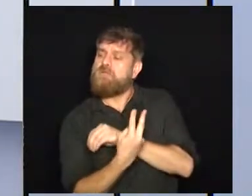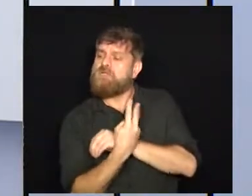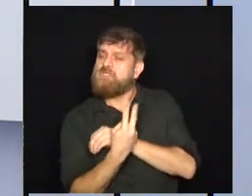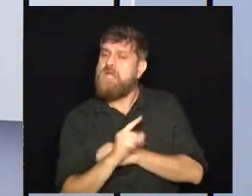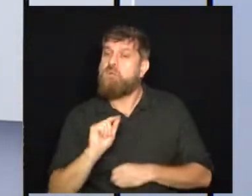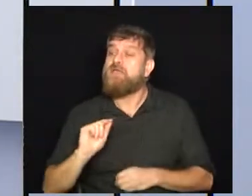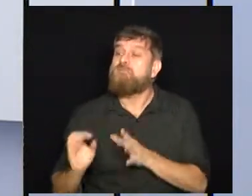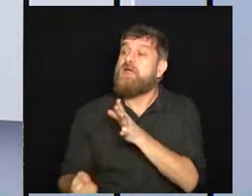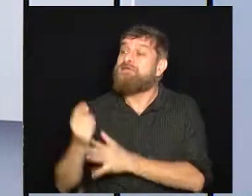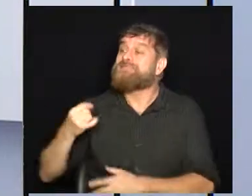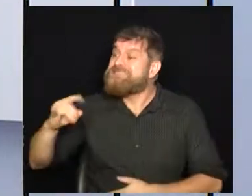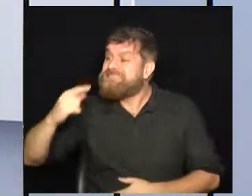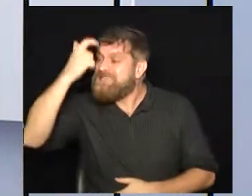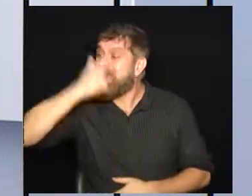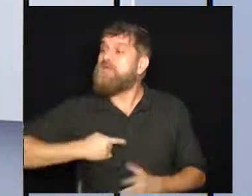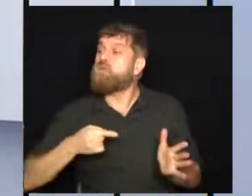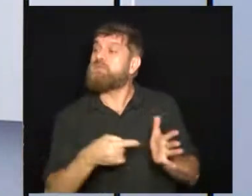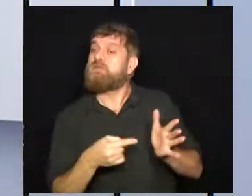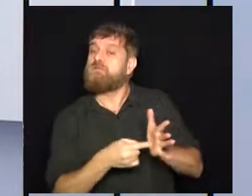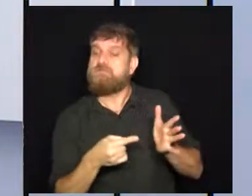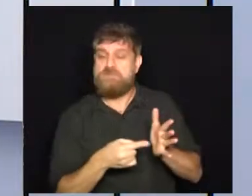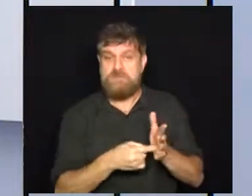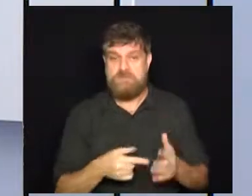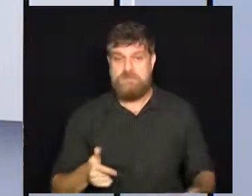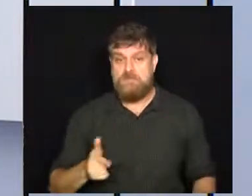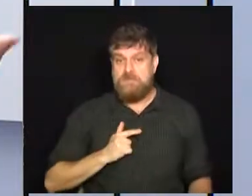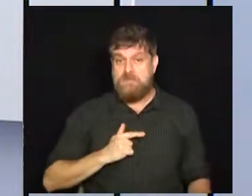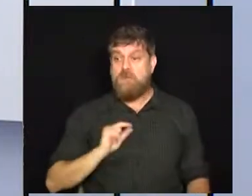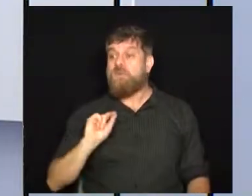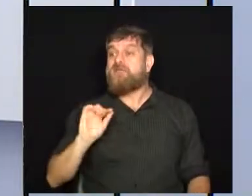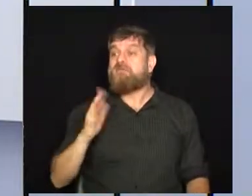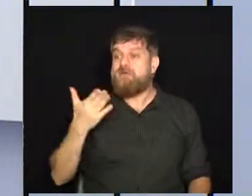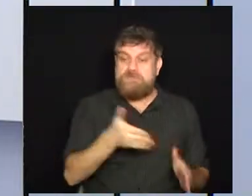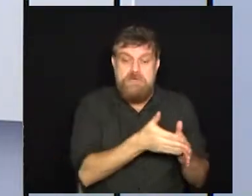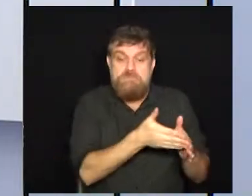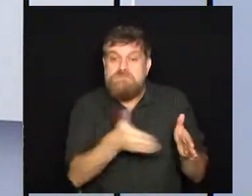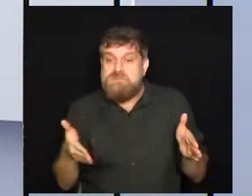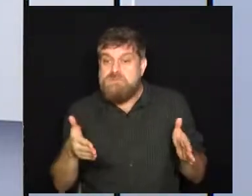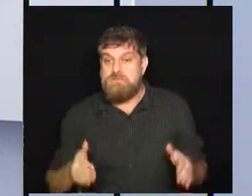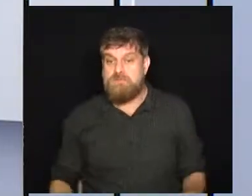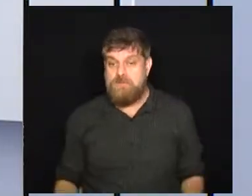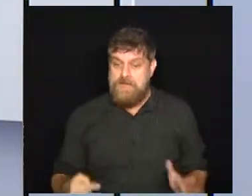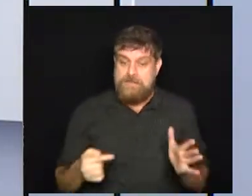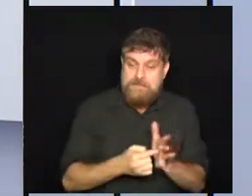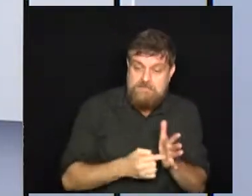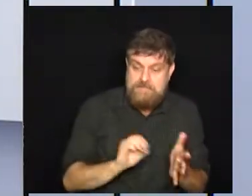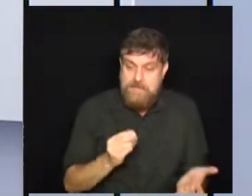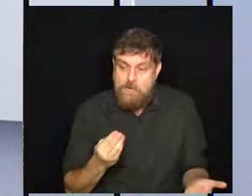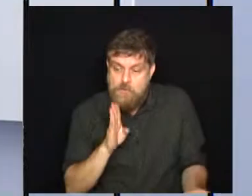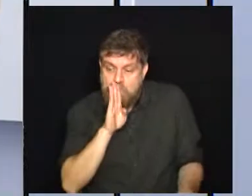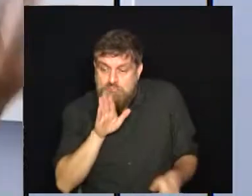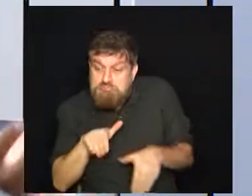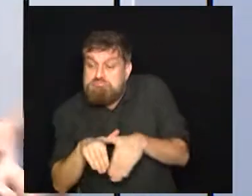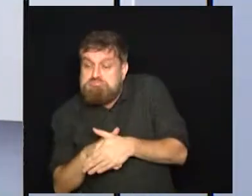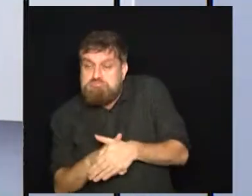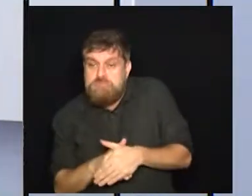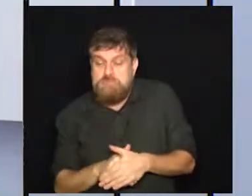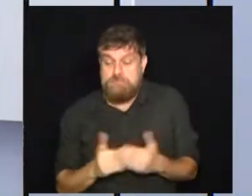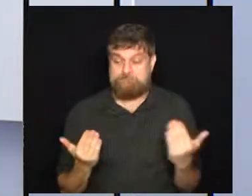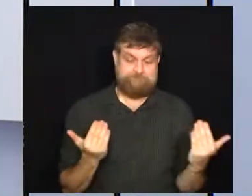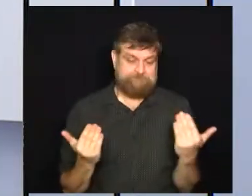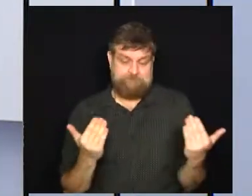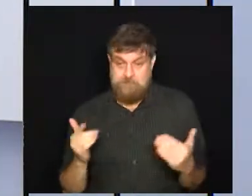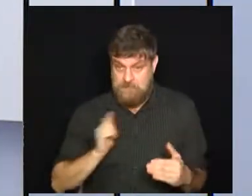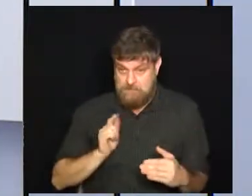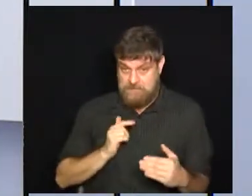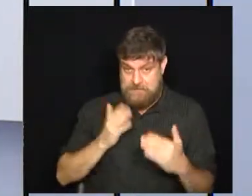quais são as consequências, qual é a decorrência de fazer uma denúncia ou não. né? Ela vai ter